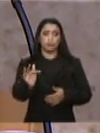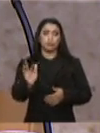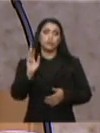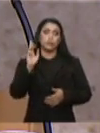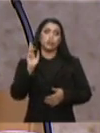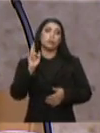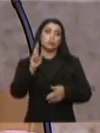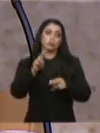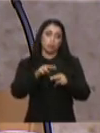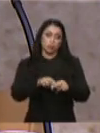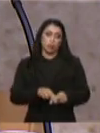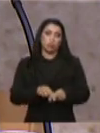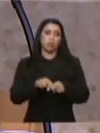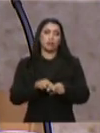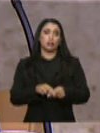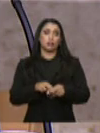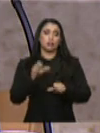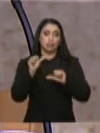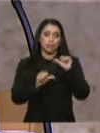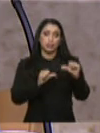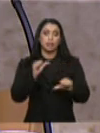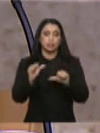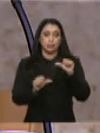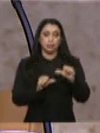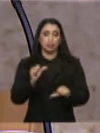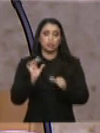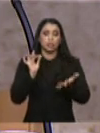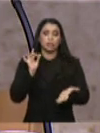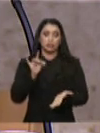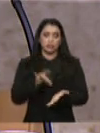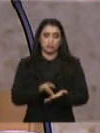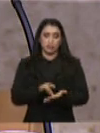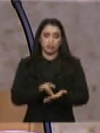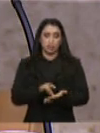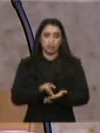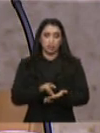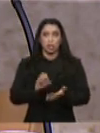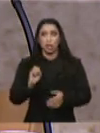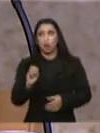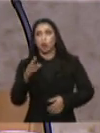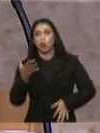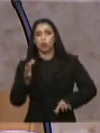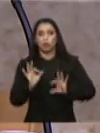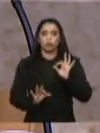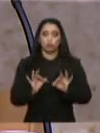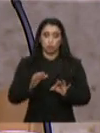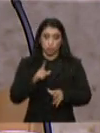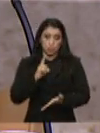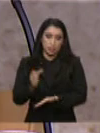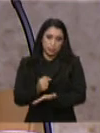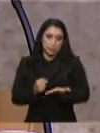da mudança das circunstâncias fáticas e ou jurídicas que o